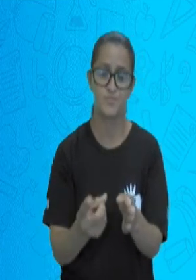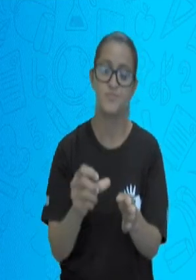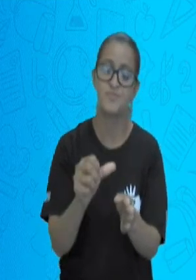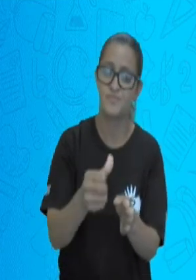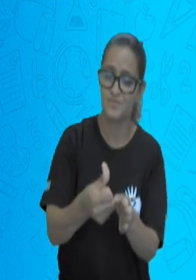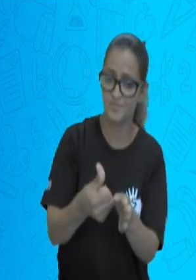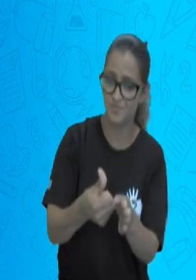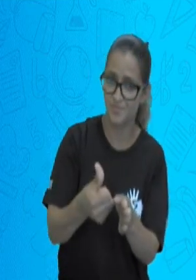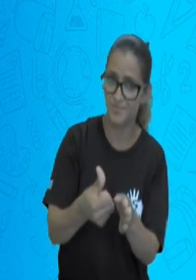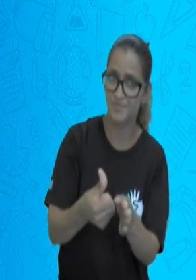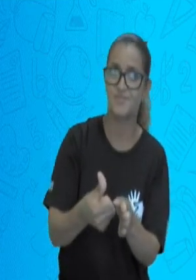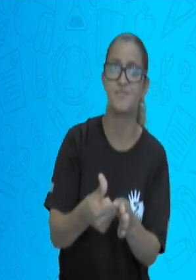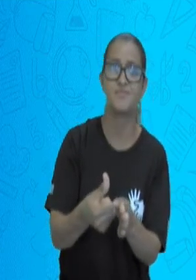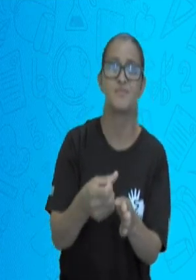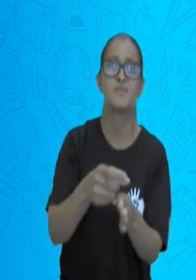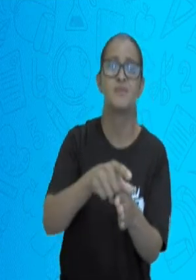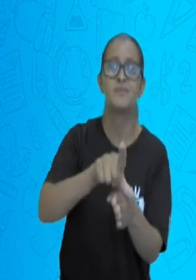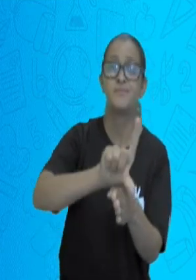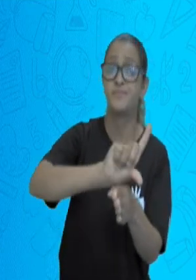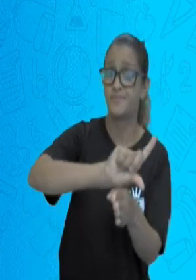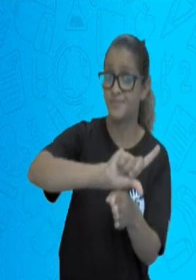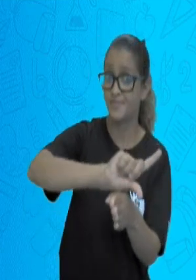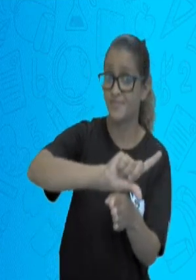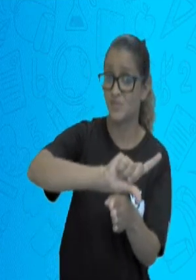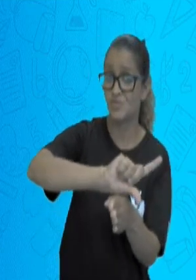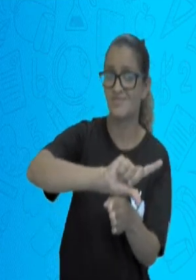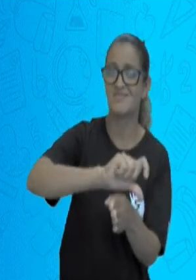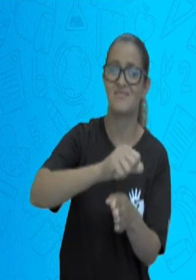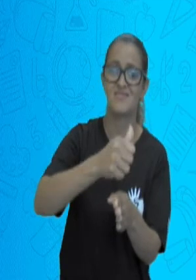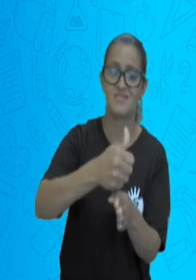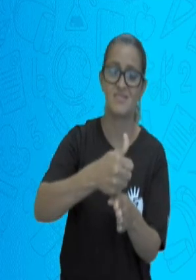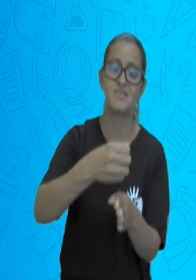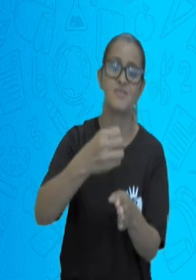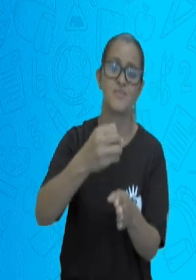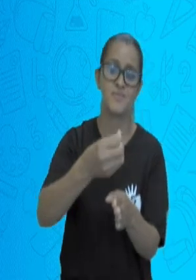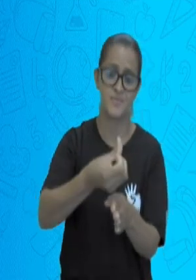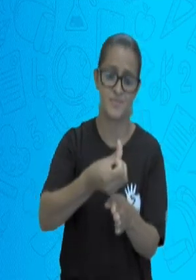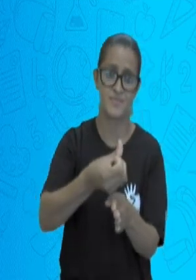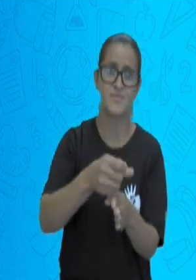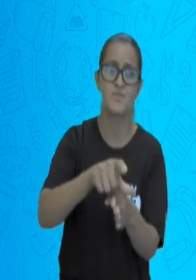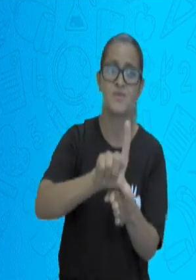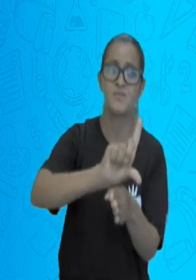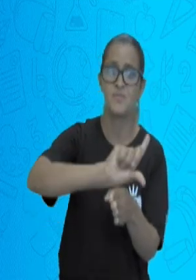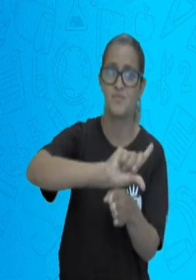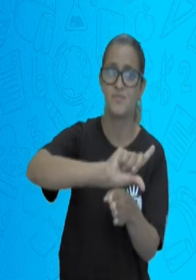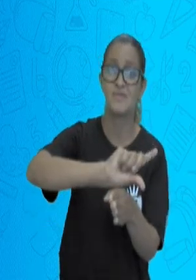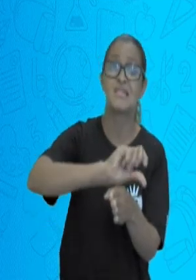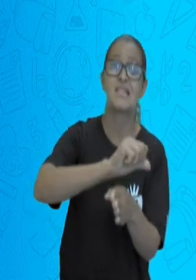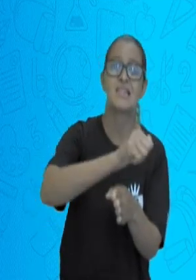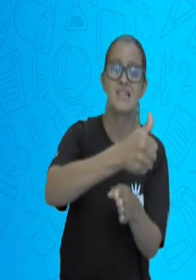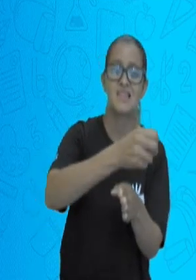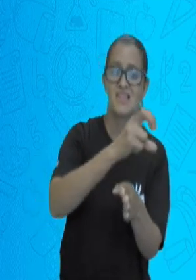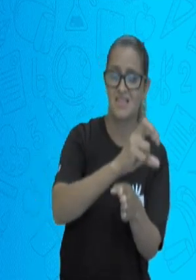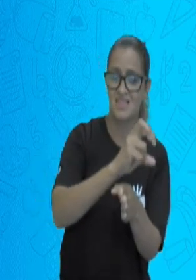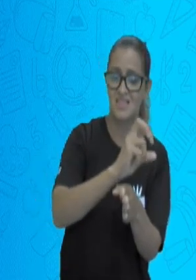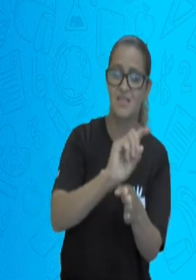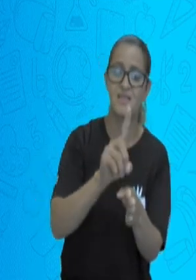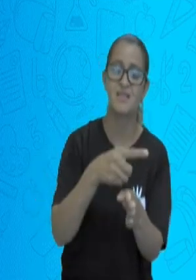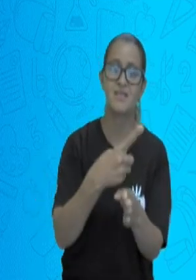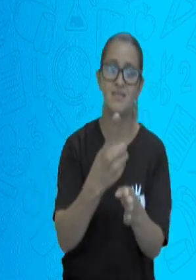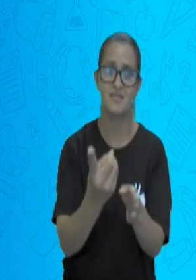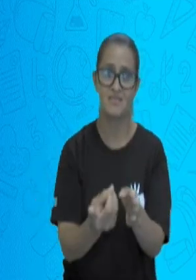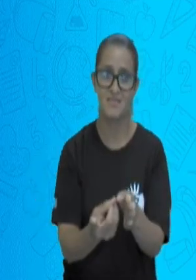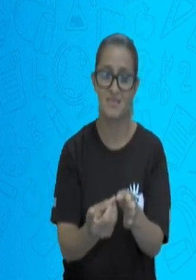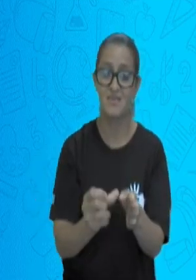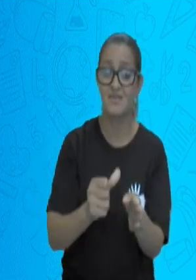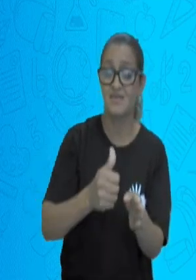5, nós temos o 6. Antes do 16, nós temos o 15. Depois